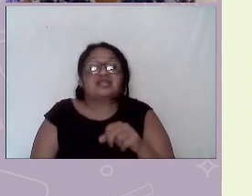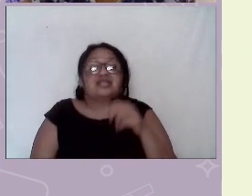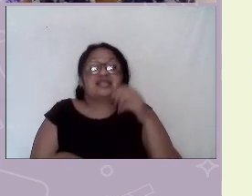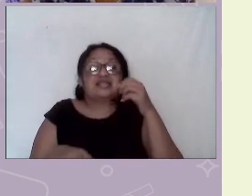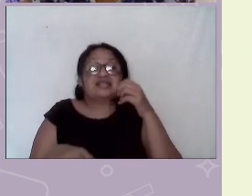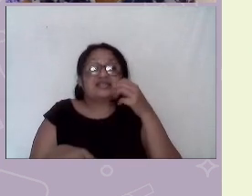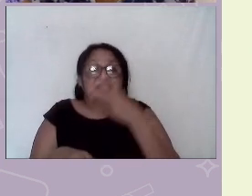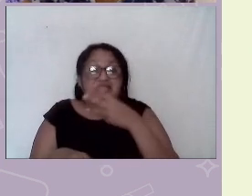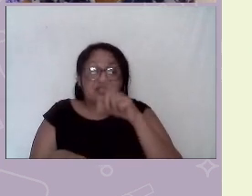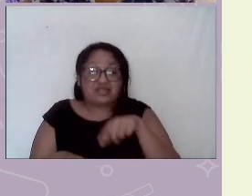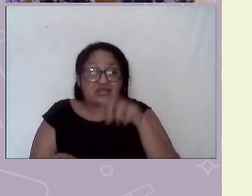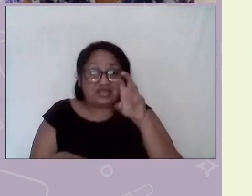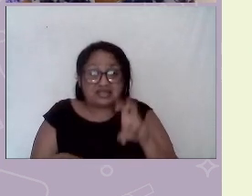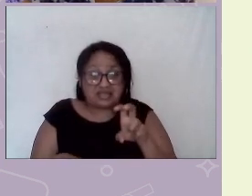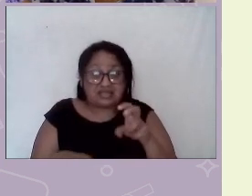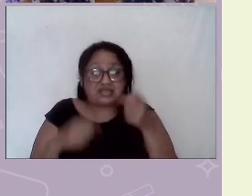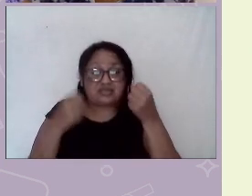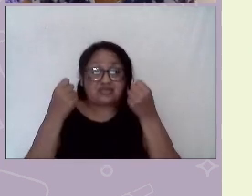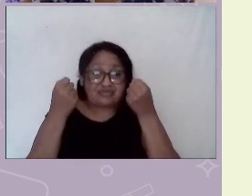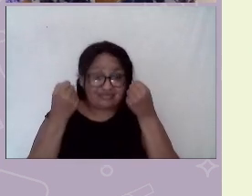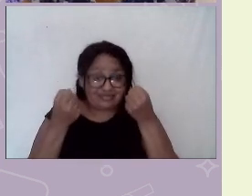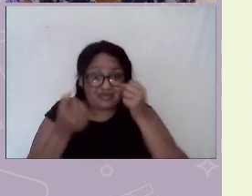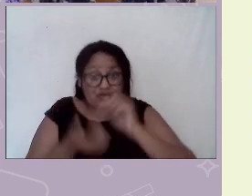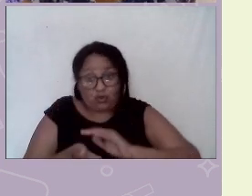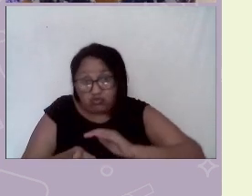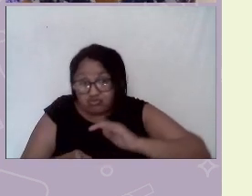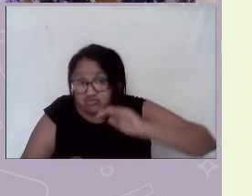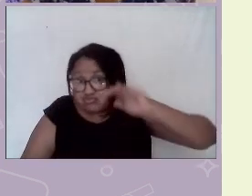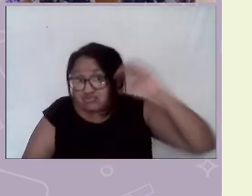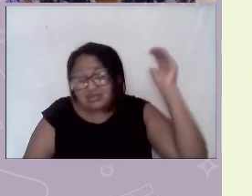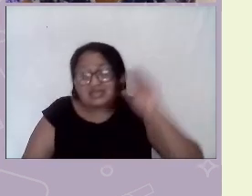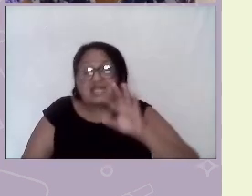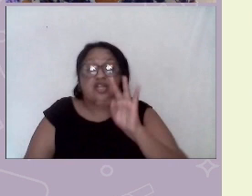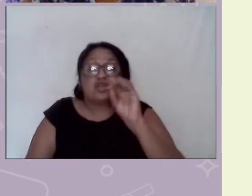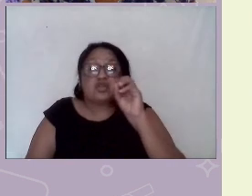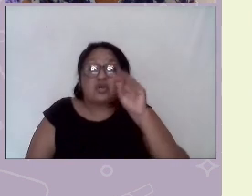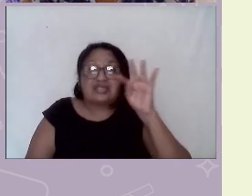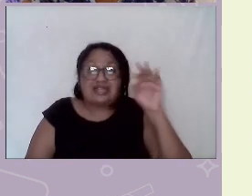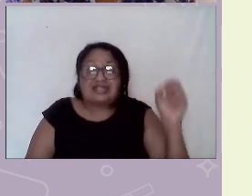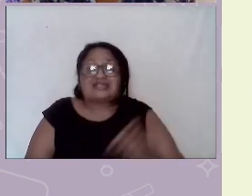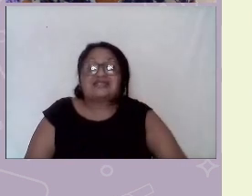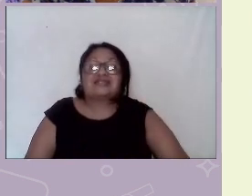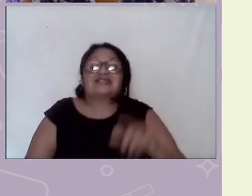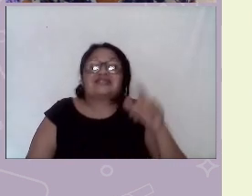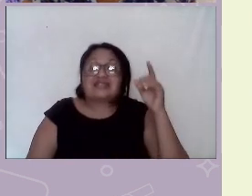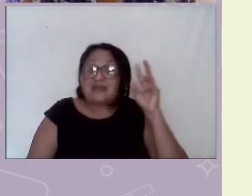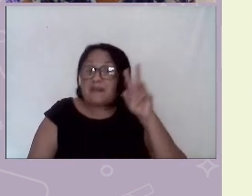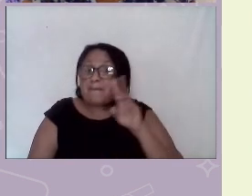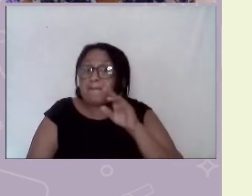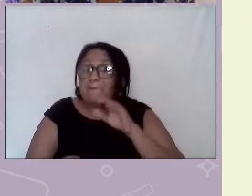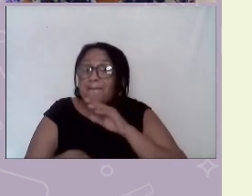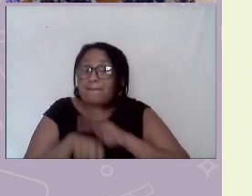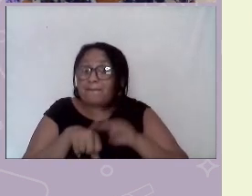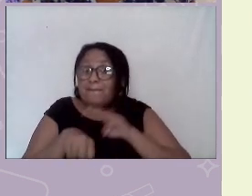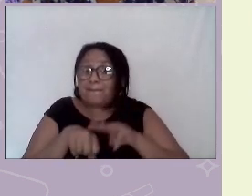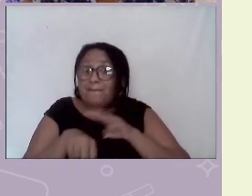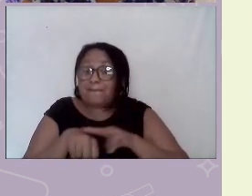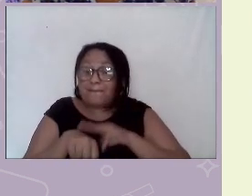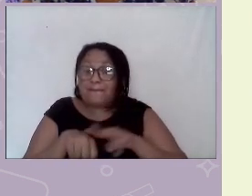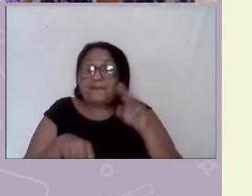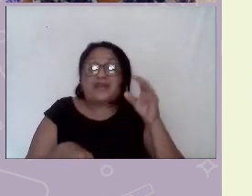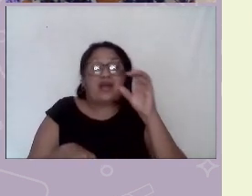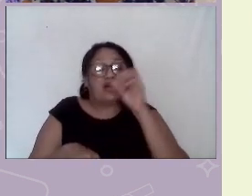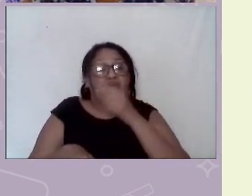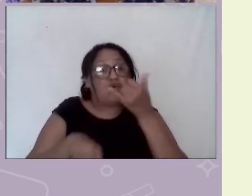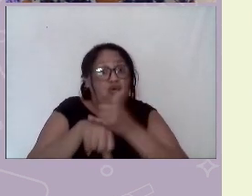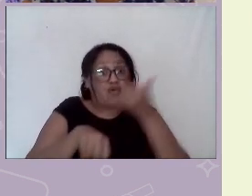,7 toneladas de bronze sabendo-se da grande importância industrial dos metais ouro prata